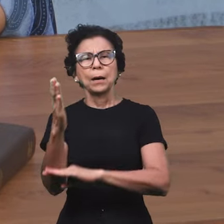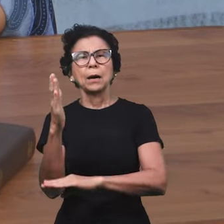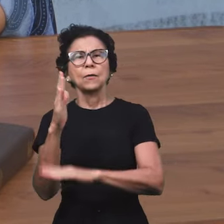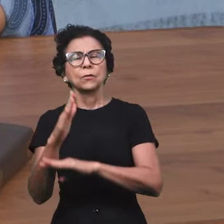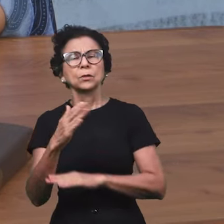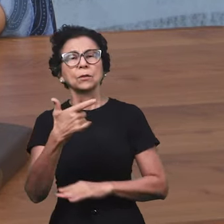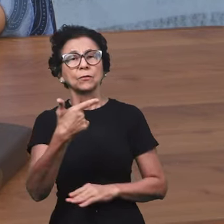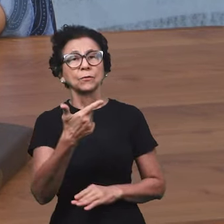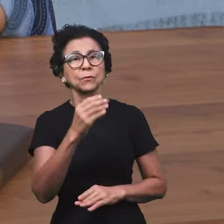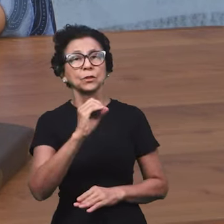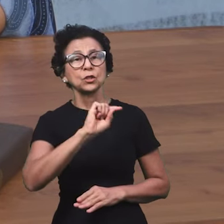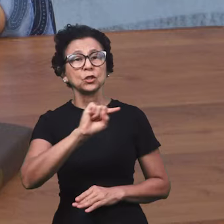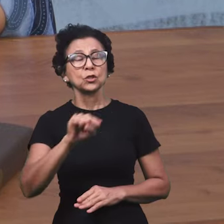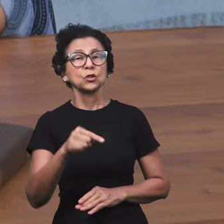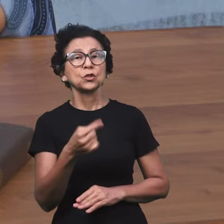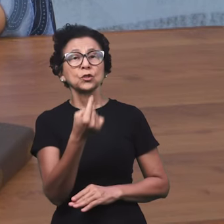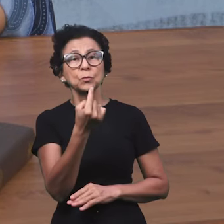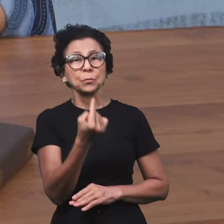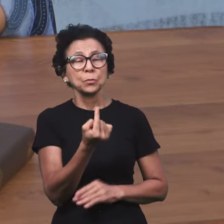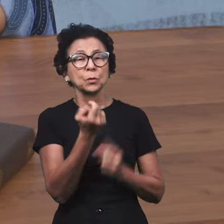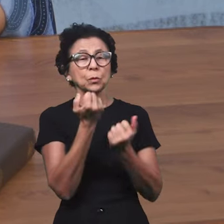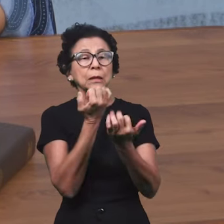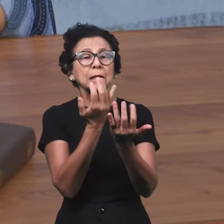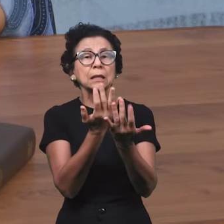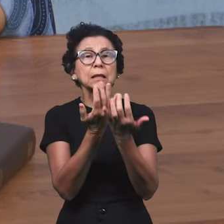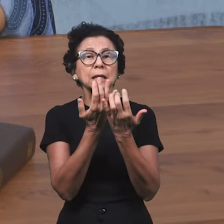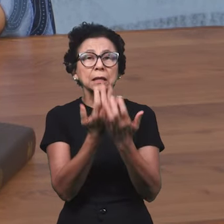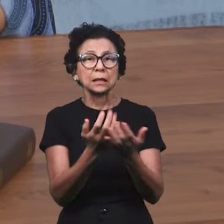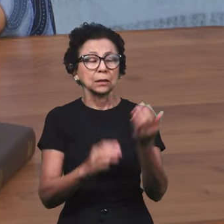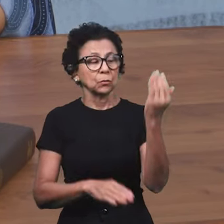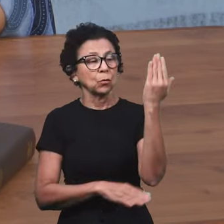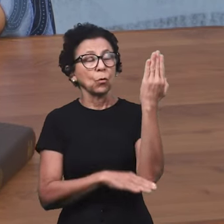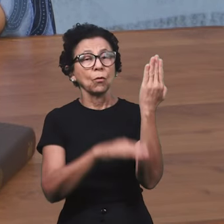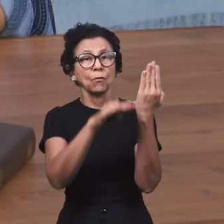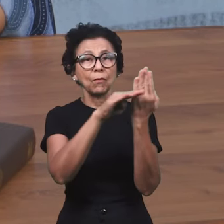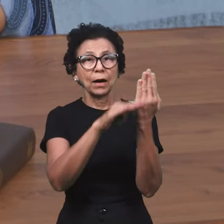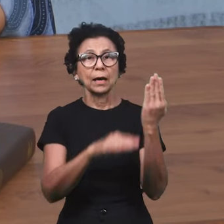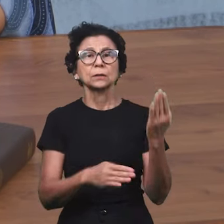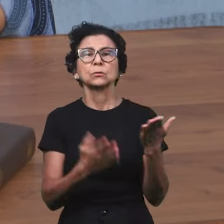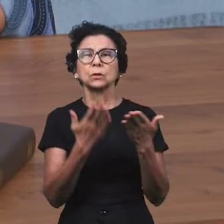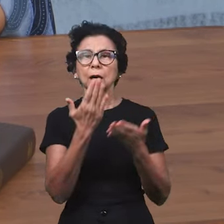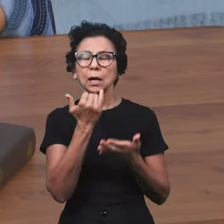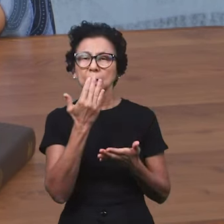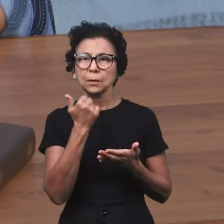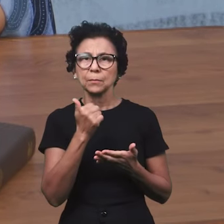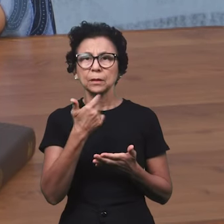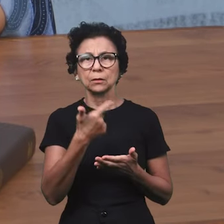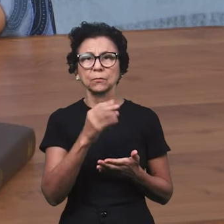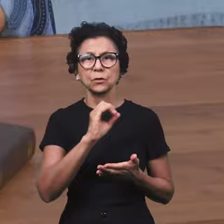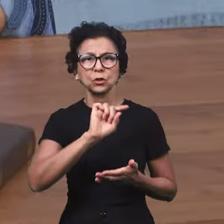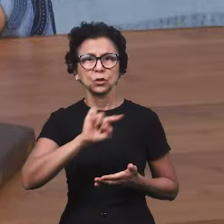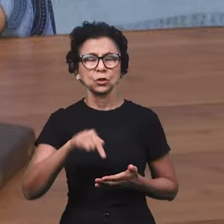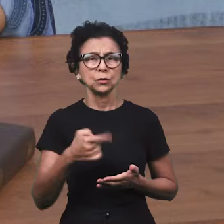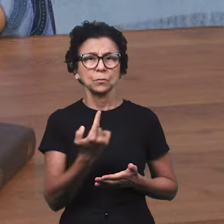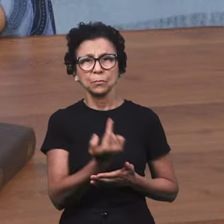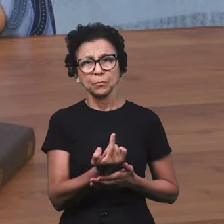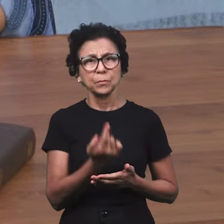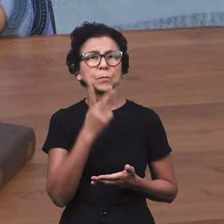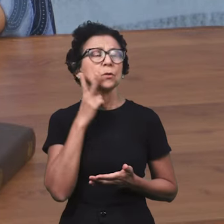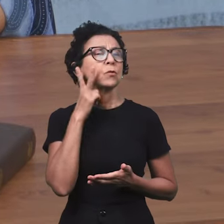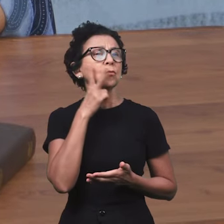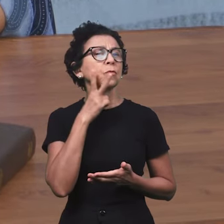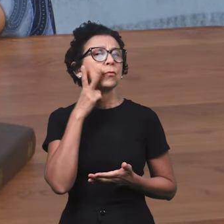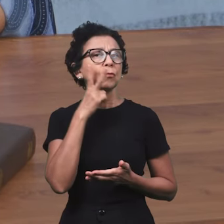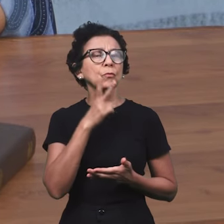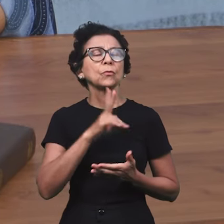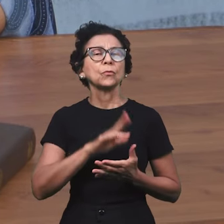20.000 coros de trigo malhado, e 20.000 coros de cevada, e 20.000 batos de vinho, e